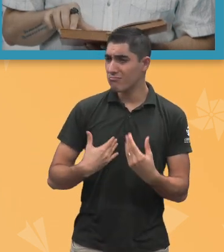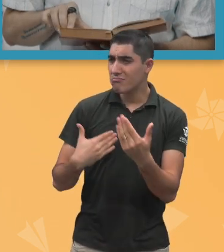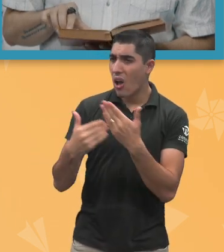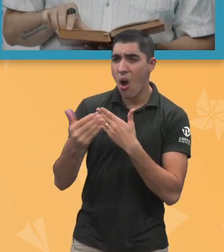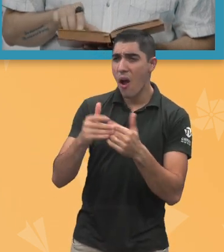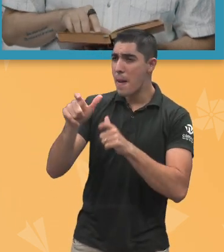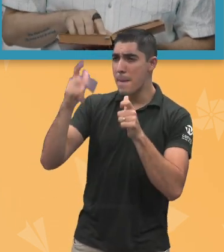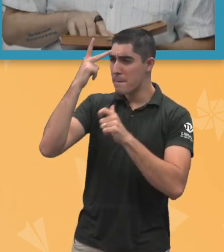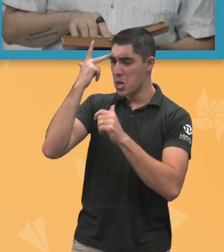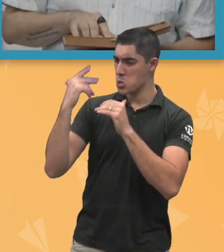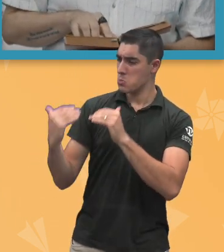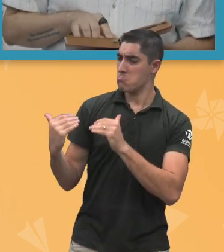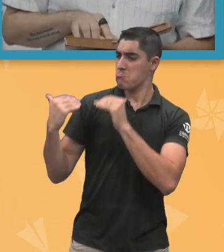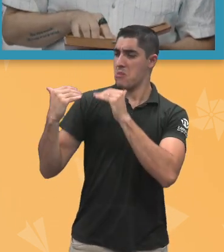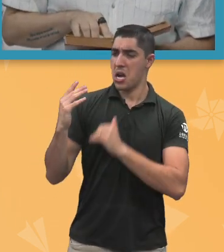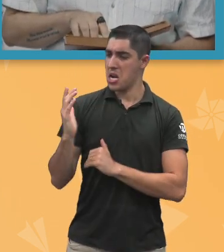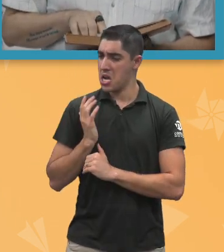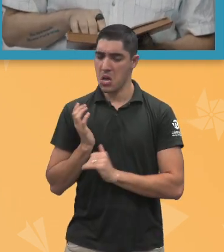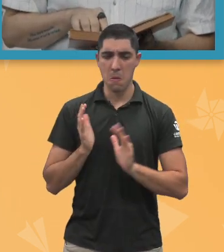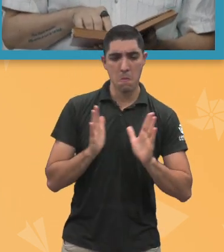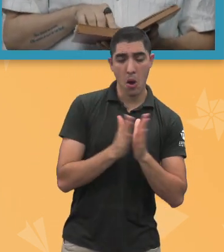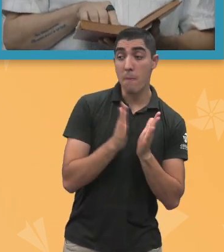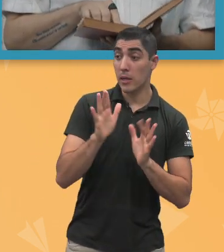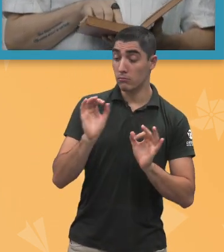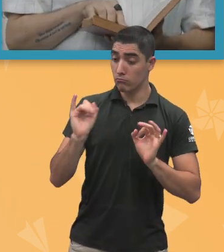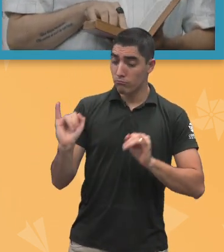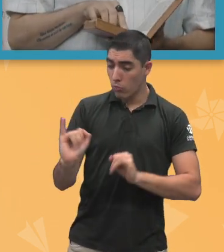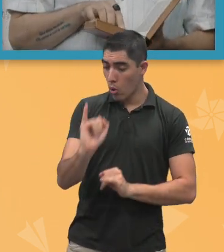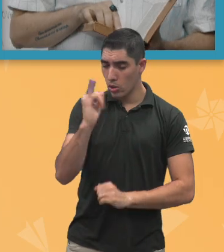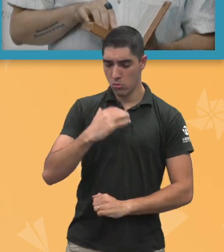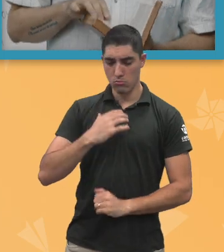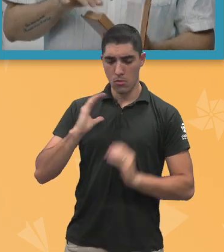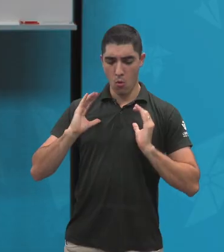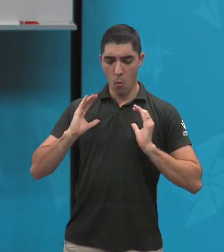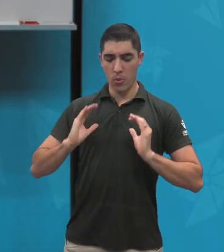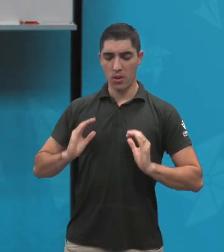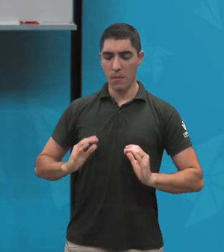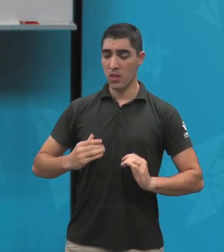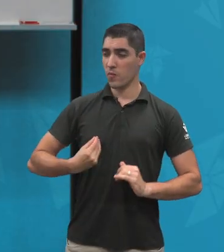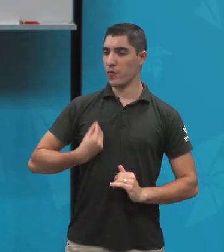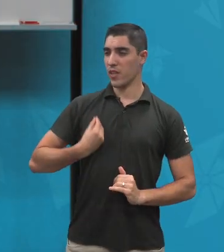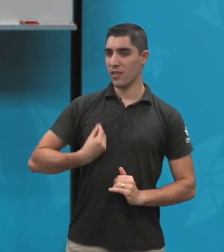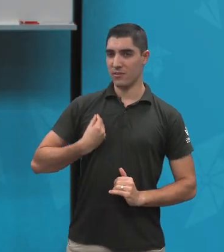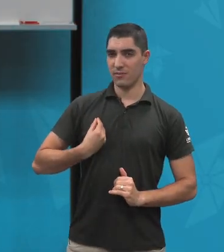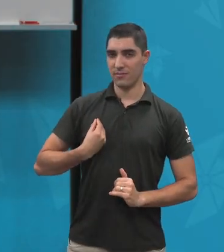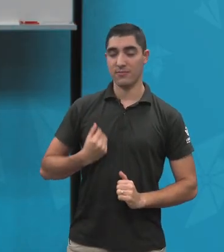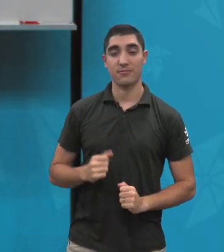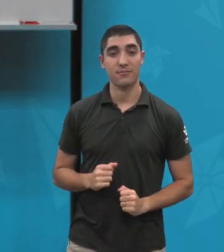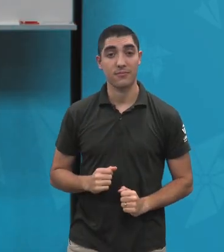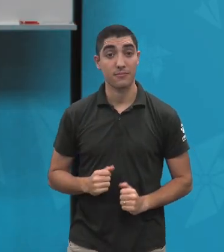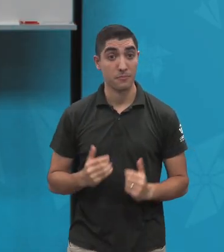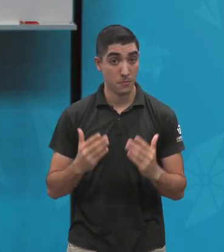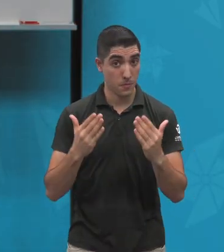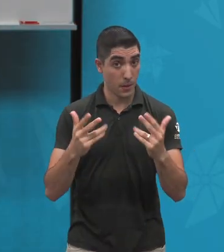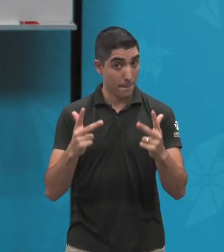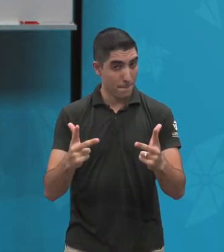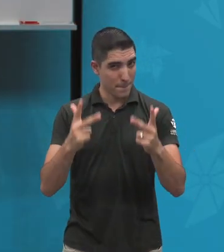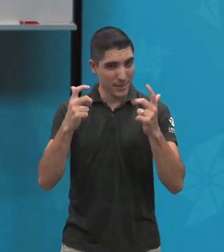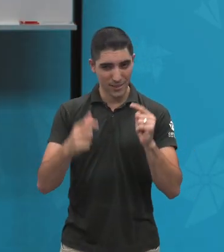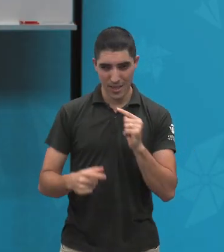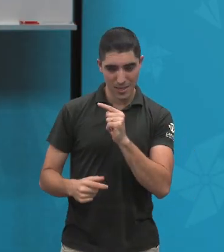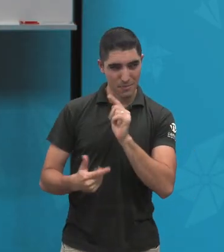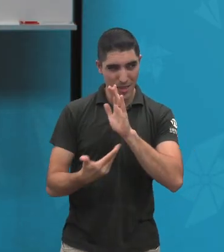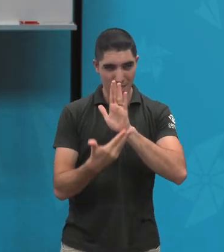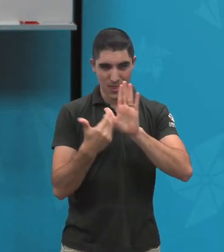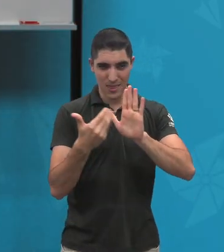que deslustra e obsta é a riqueza. O que a gente nota aqui nesse finalzinho é uma